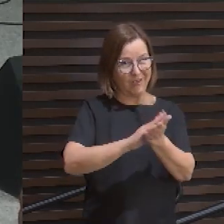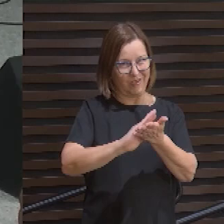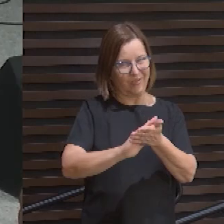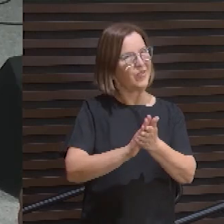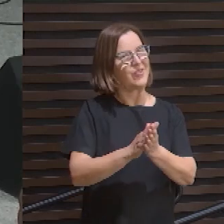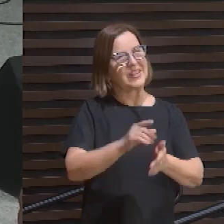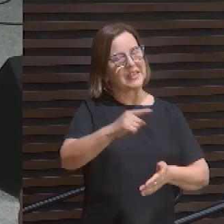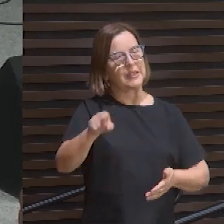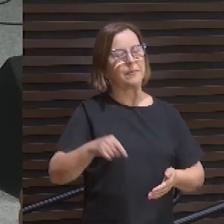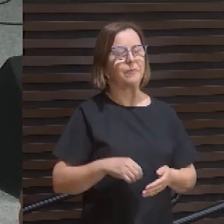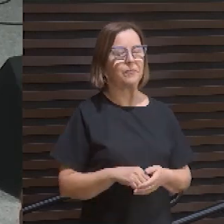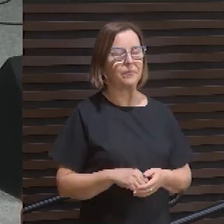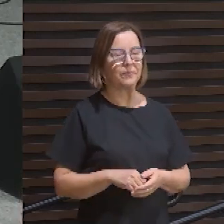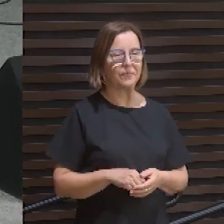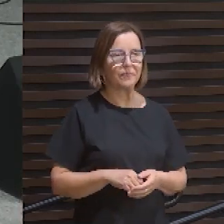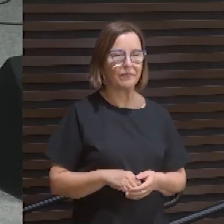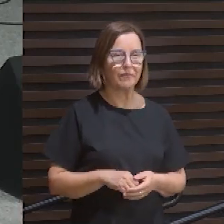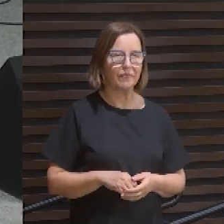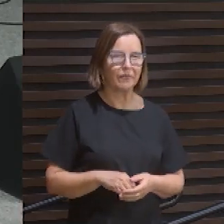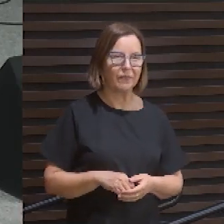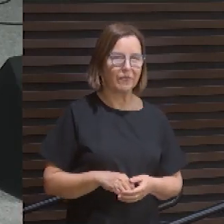Até o ponto